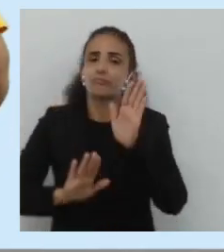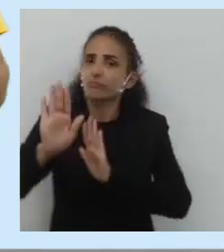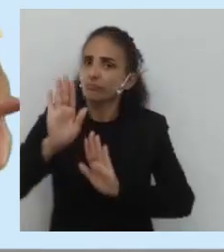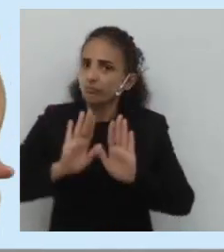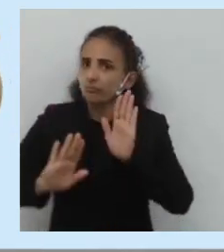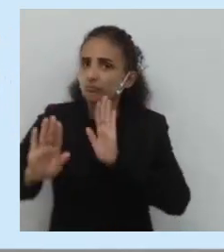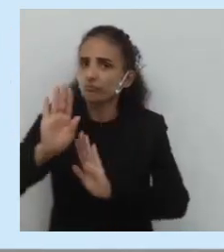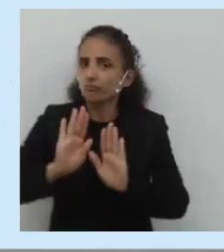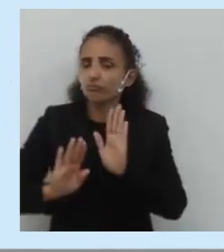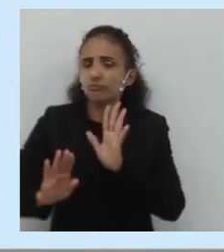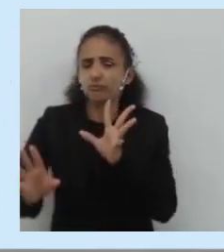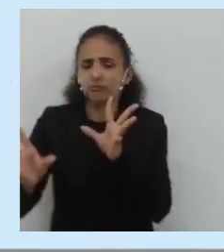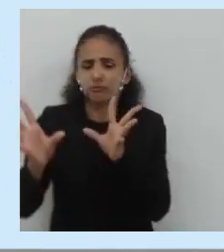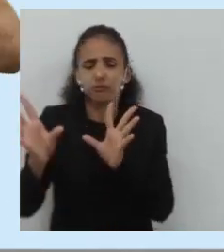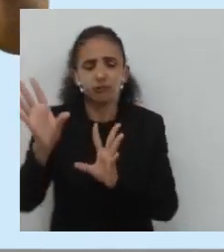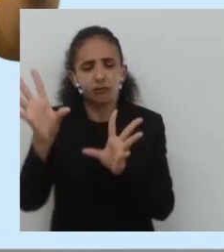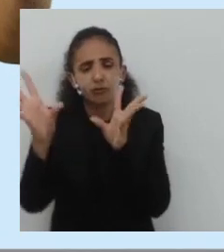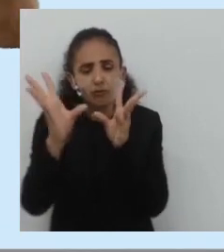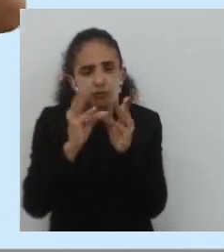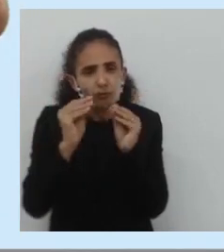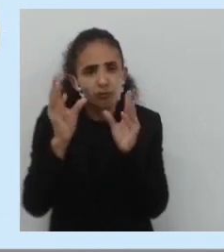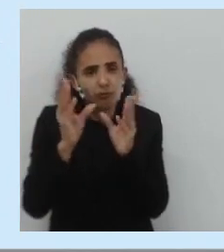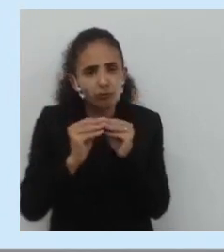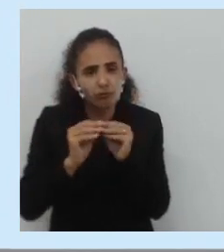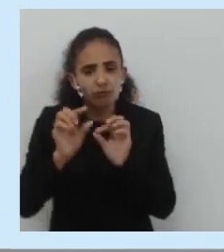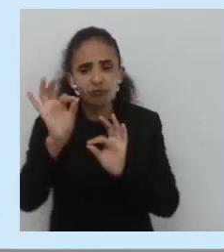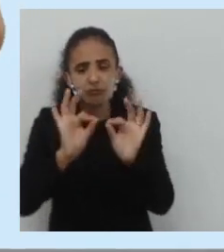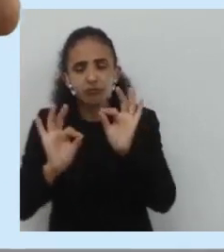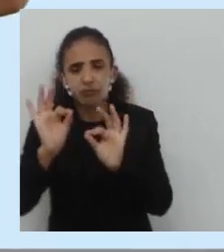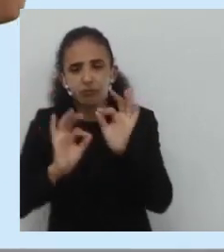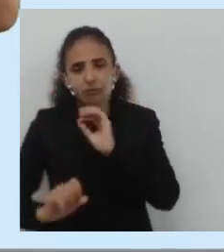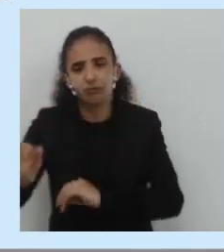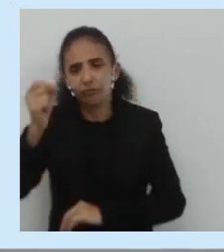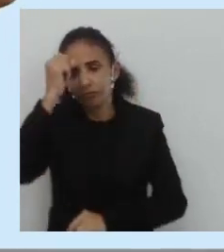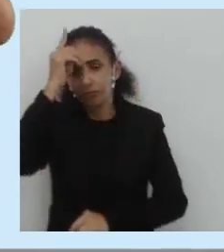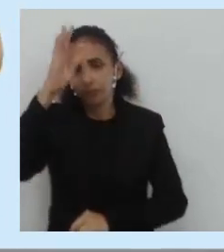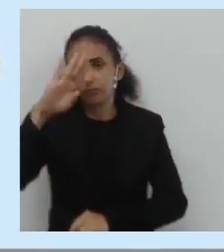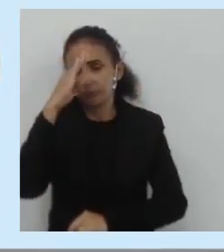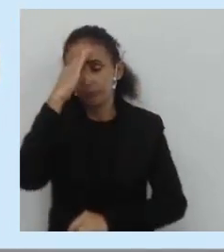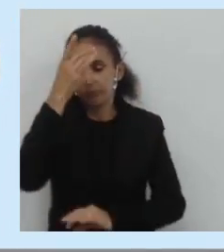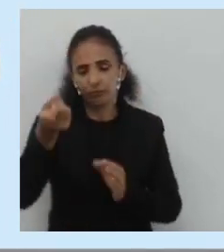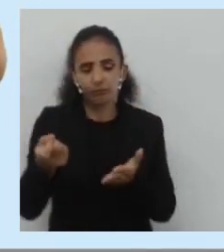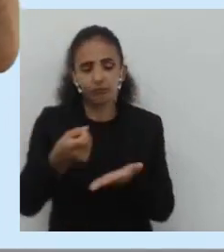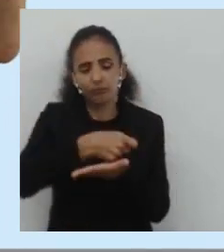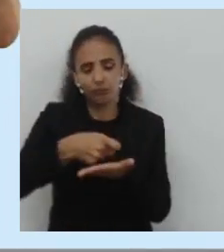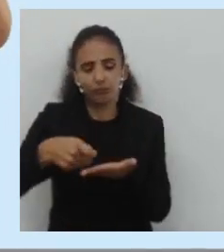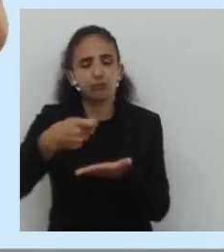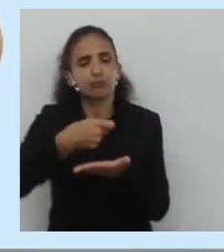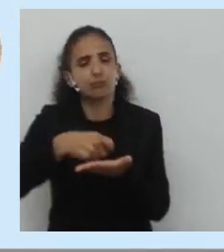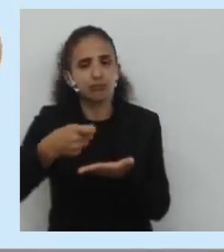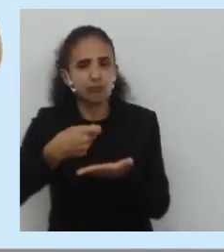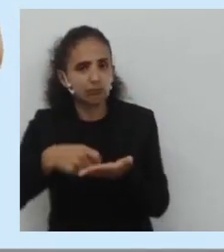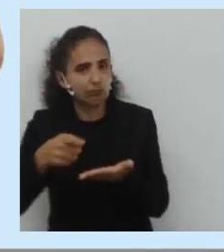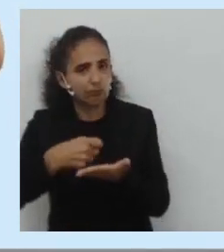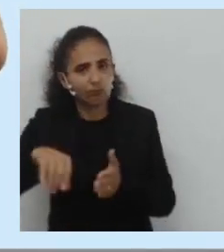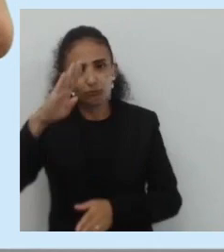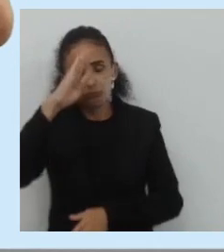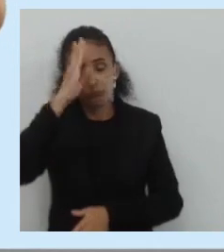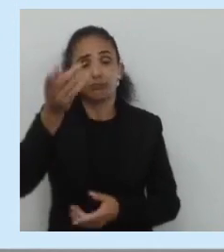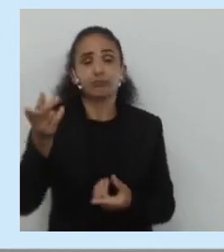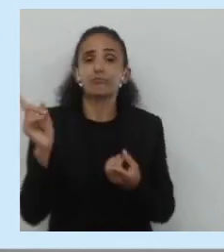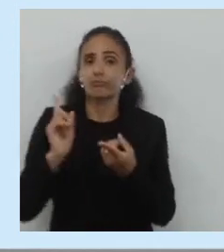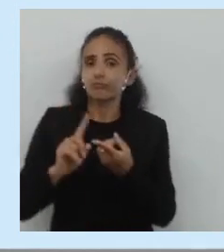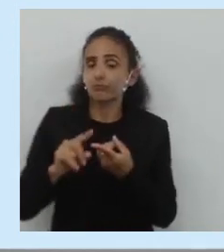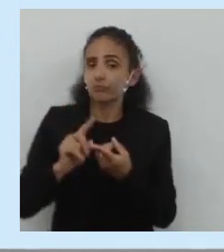resumo não é apenas diminuir o texto, é pegar a ideia central, a tomada de nota, os pontos principais